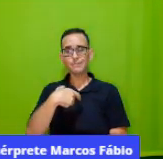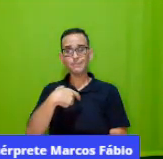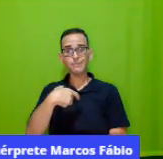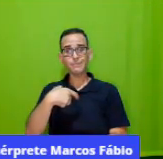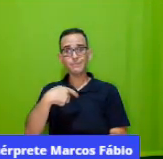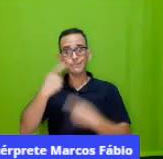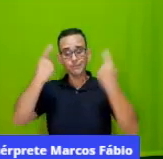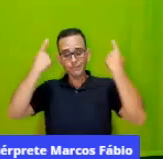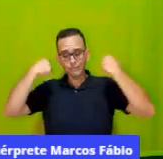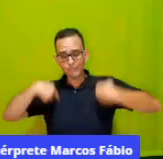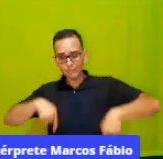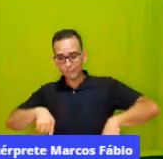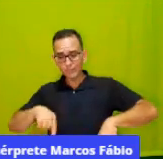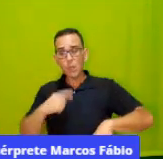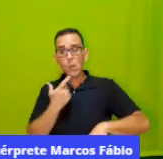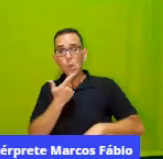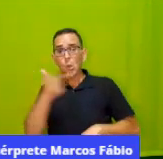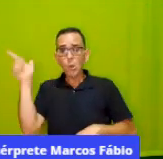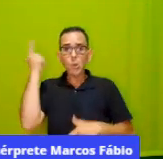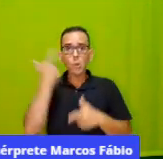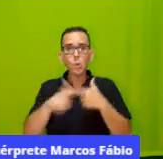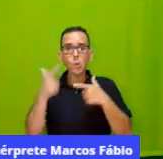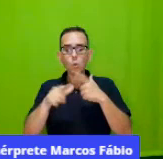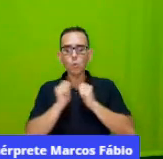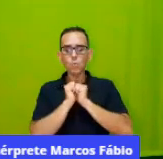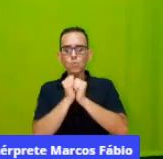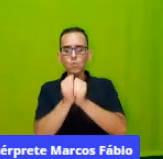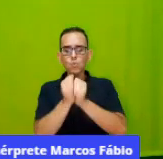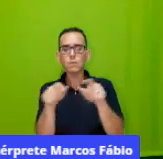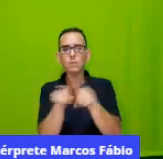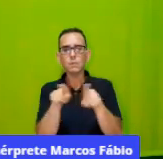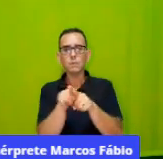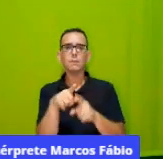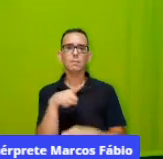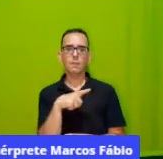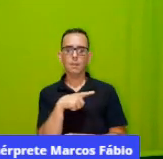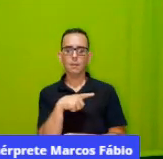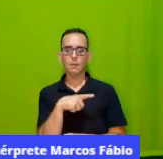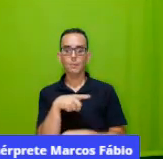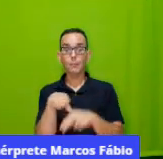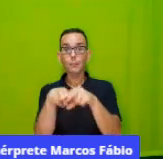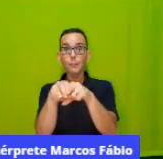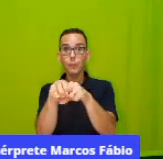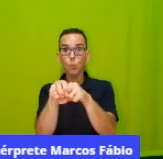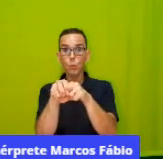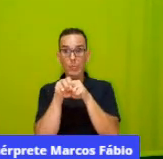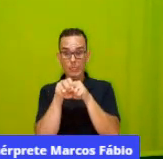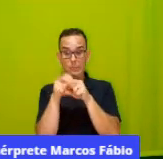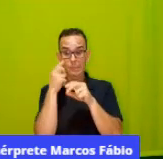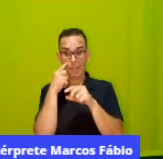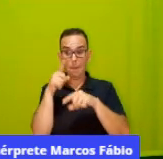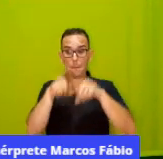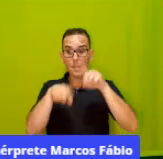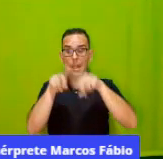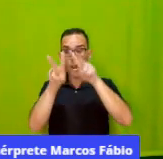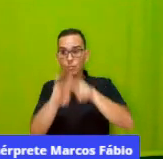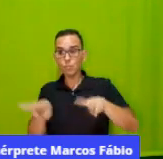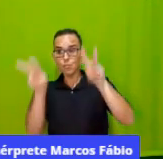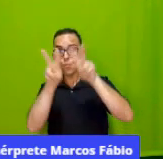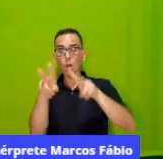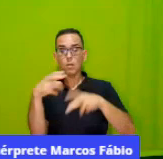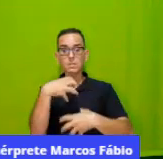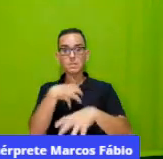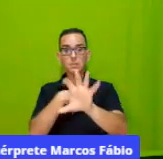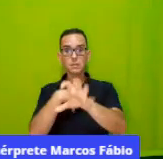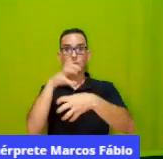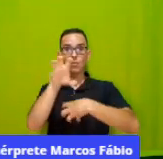visuais? Porque muitas vezes nosso aluno com deficiência física e com paralisia cerebral, às vezes vem com outras comorbidades junto. Então, por